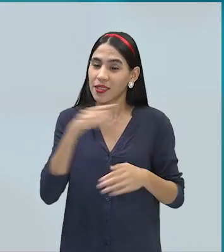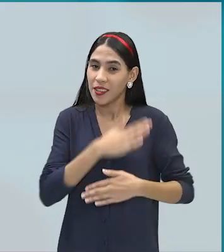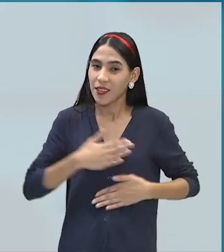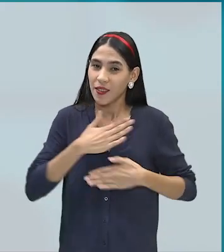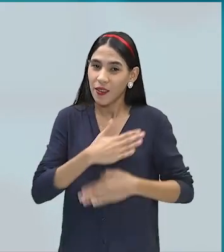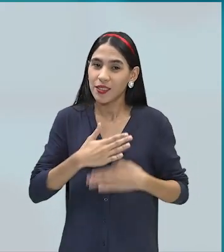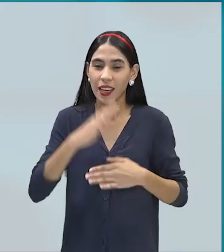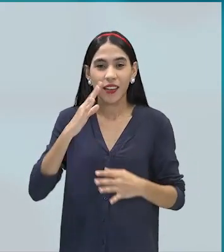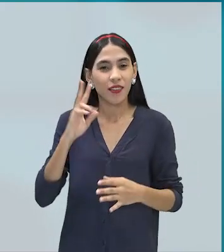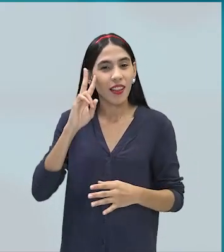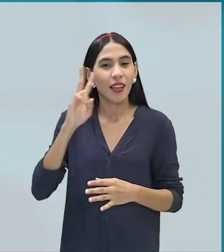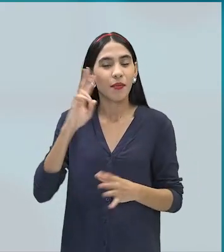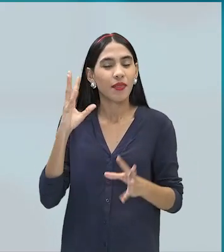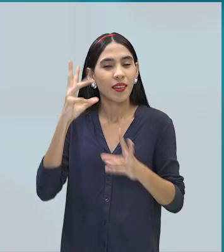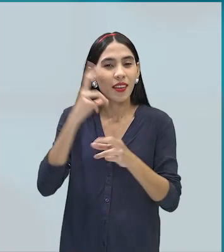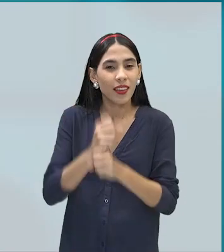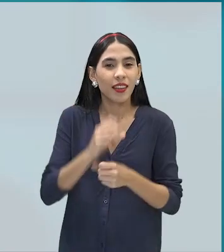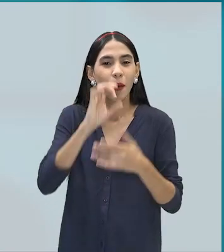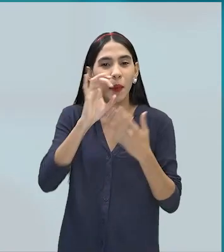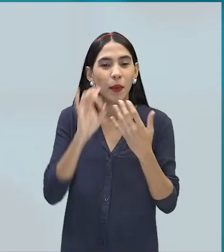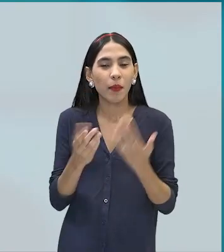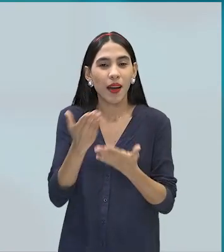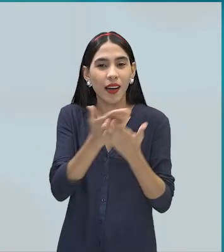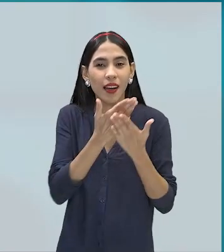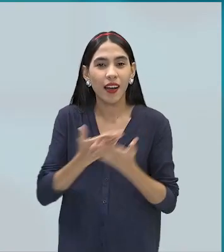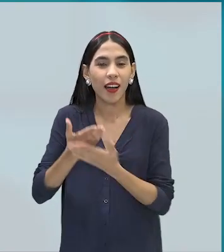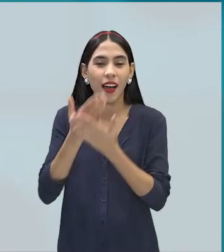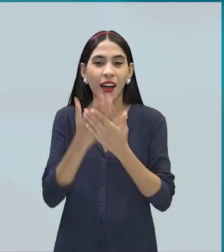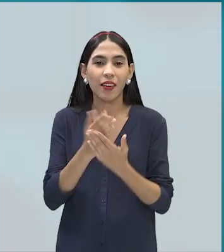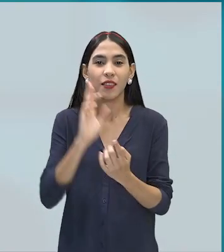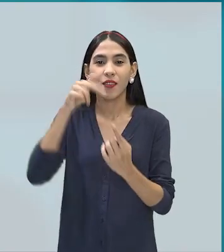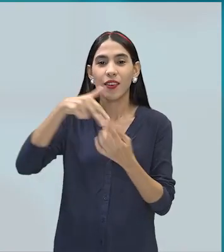de relembrar cada ponto das nossas aulas a